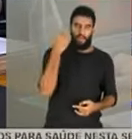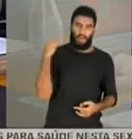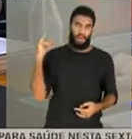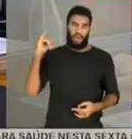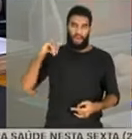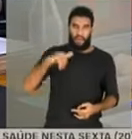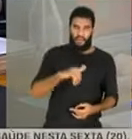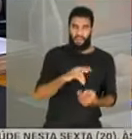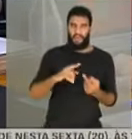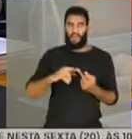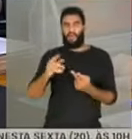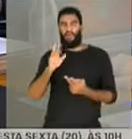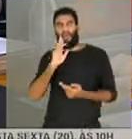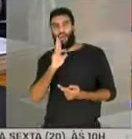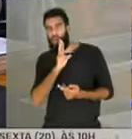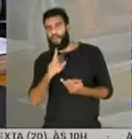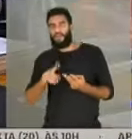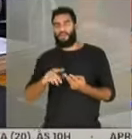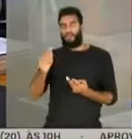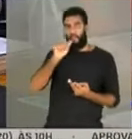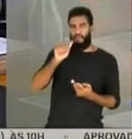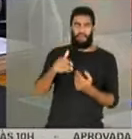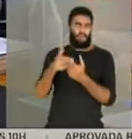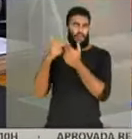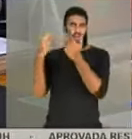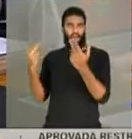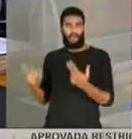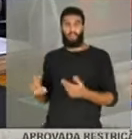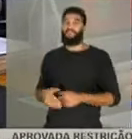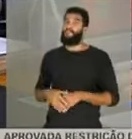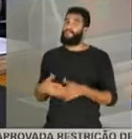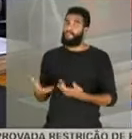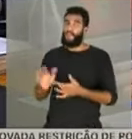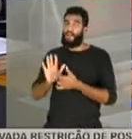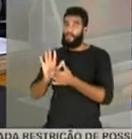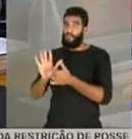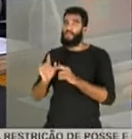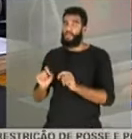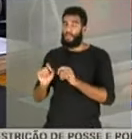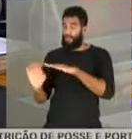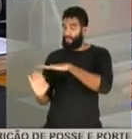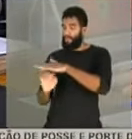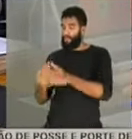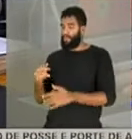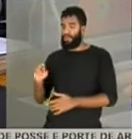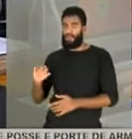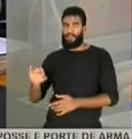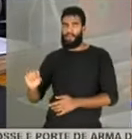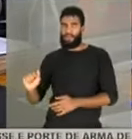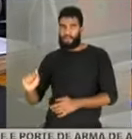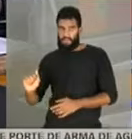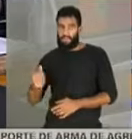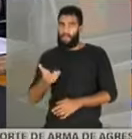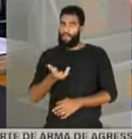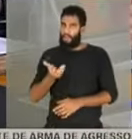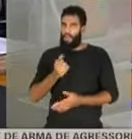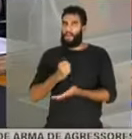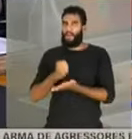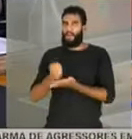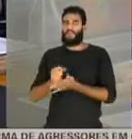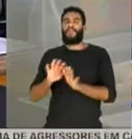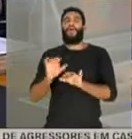restaurante, bebida, etc. Então, é mais uma demonstração de como a Precisa queria esse contrato. Agora eu vou dizer qual é